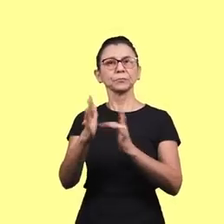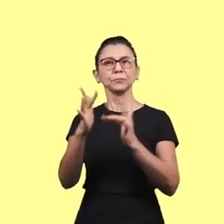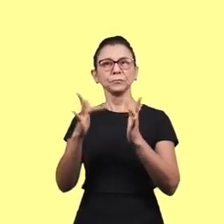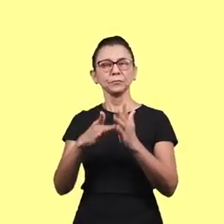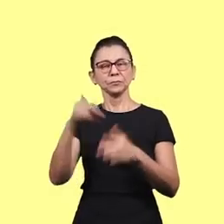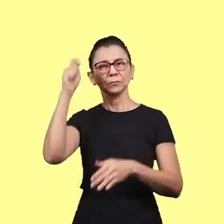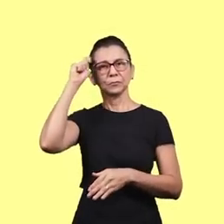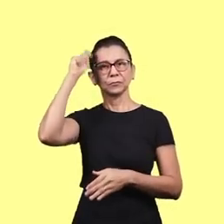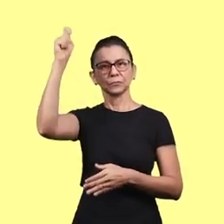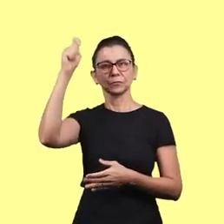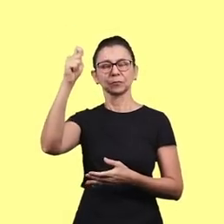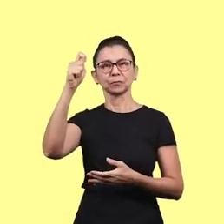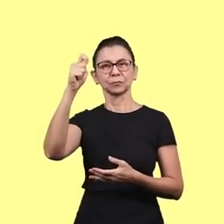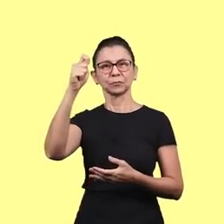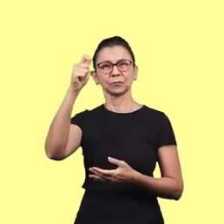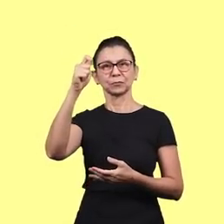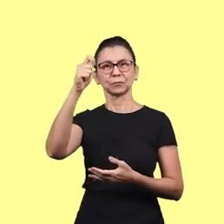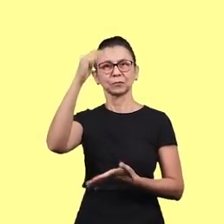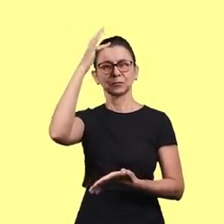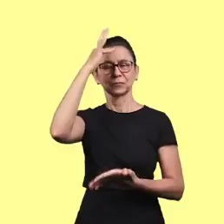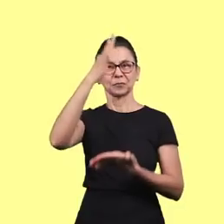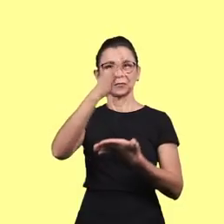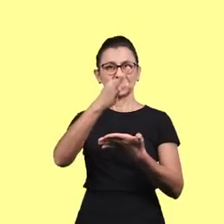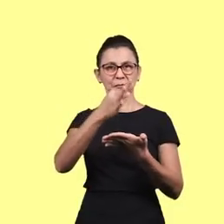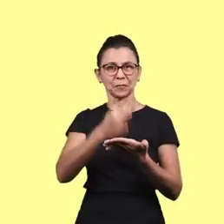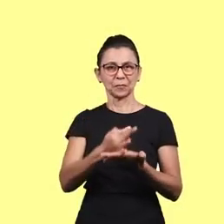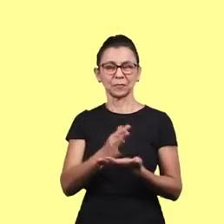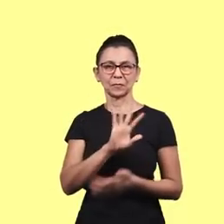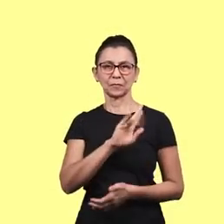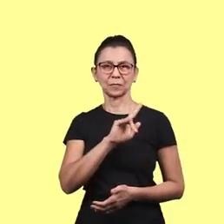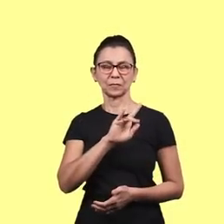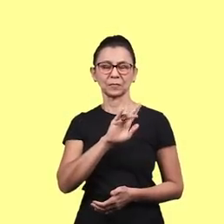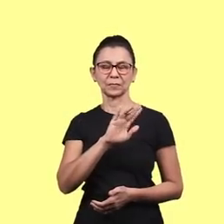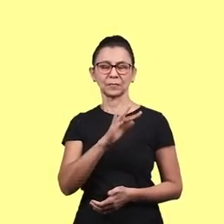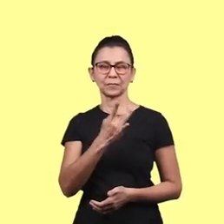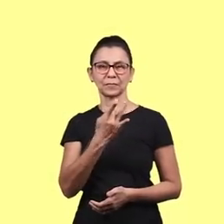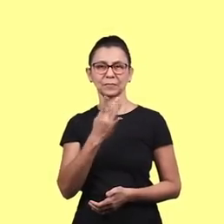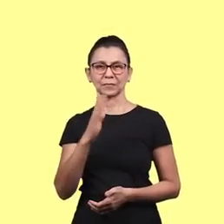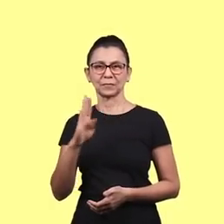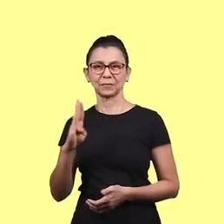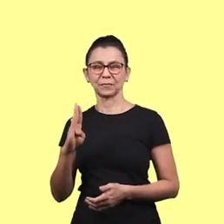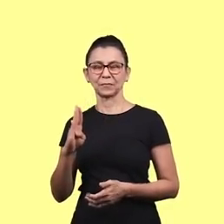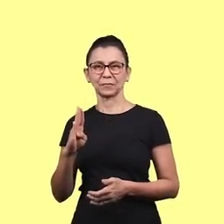e consumador da fé. Está no livro de Hebreus